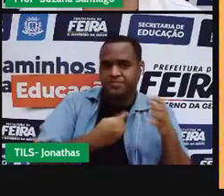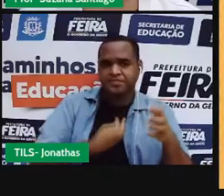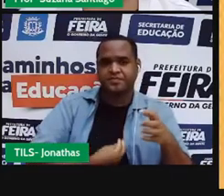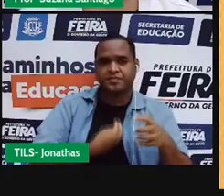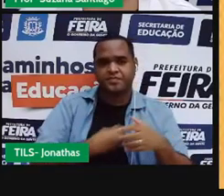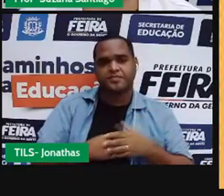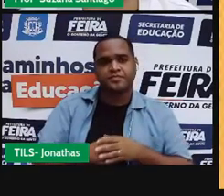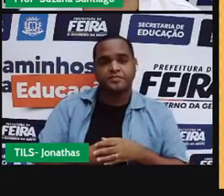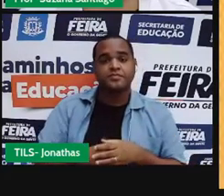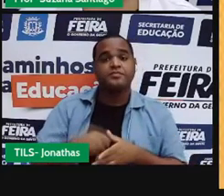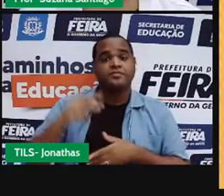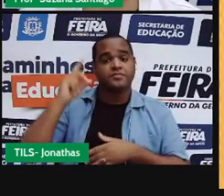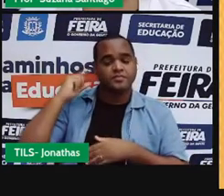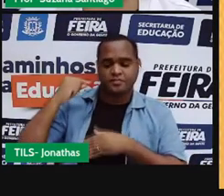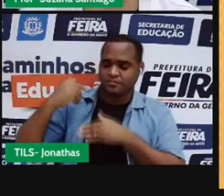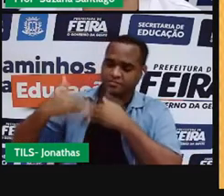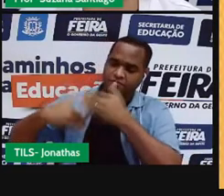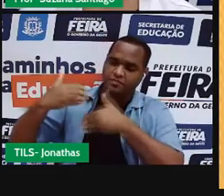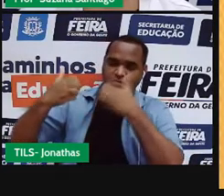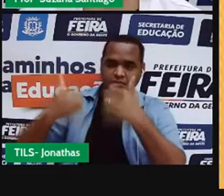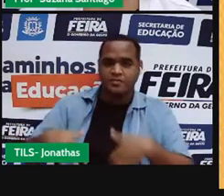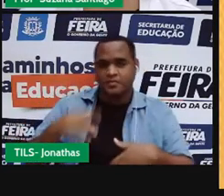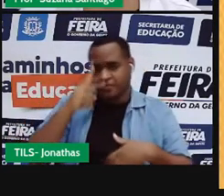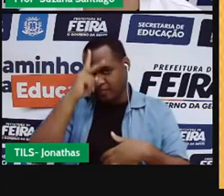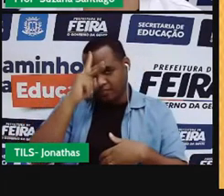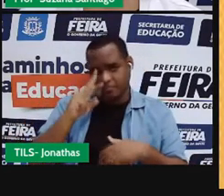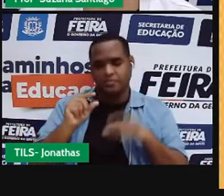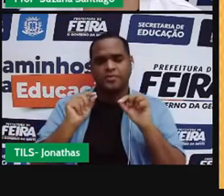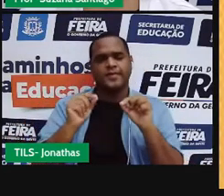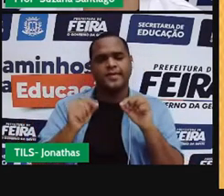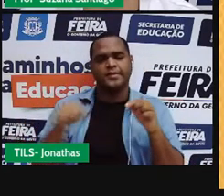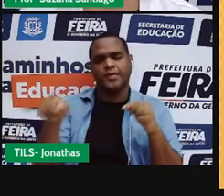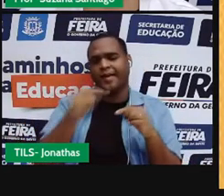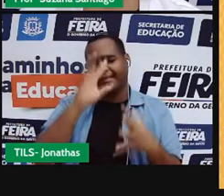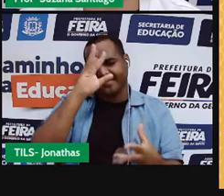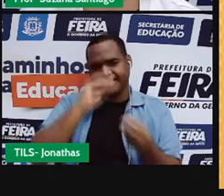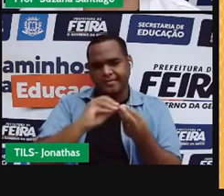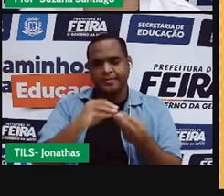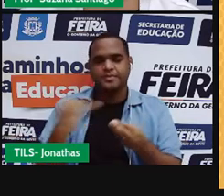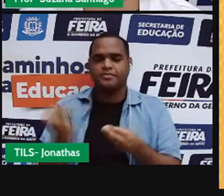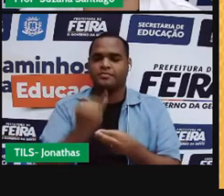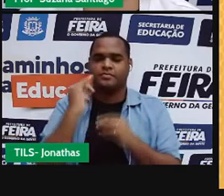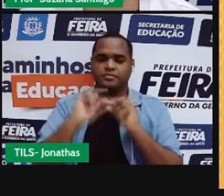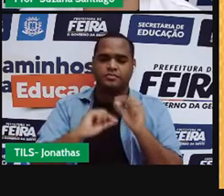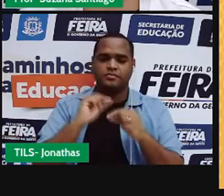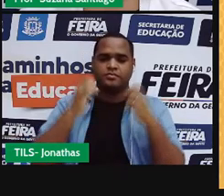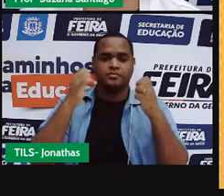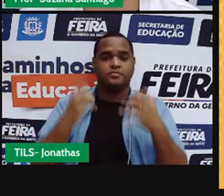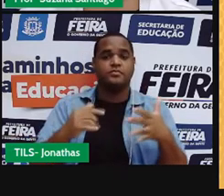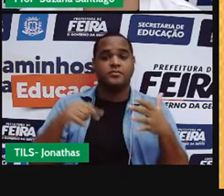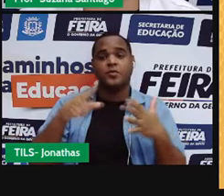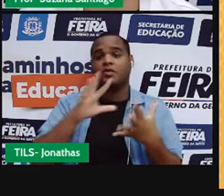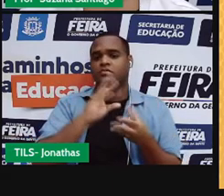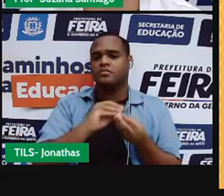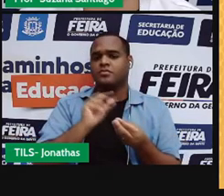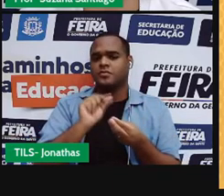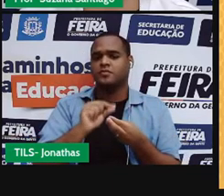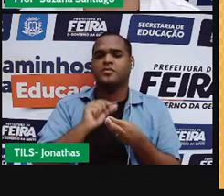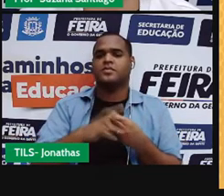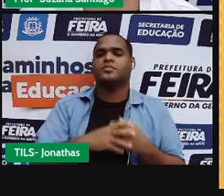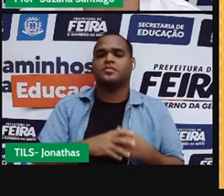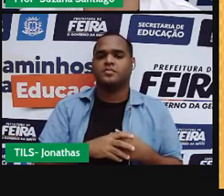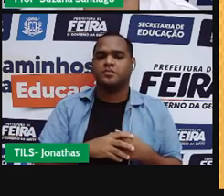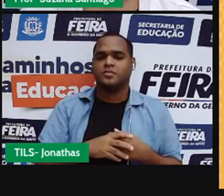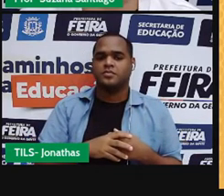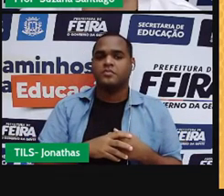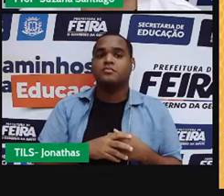E, ao longo da nossa história, a gente pode retratar aqui algumas situações, dentre elas, eu vou destacar essa aqui da